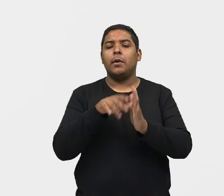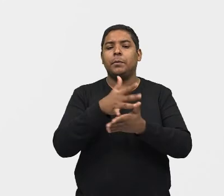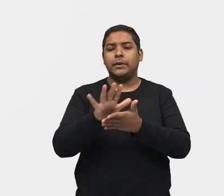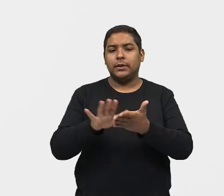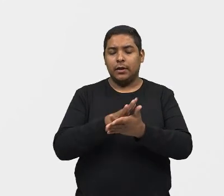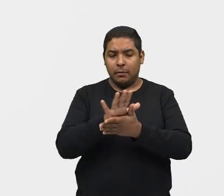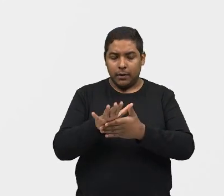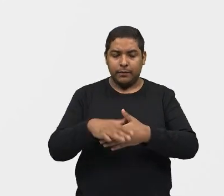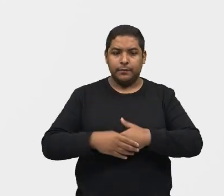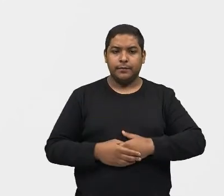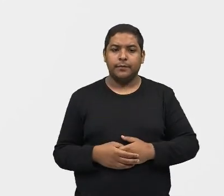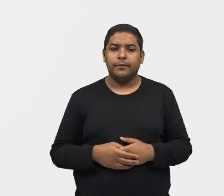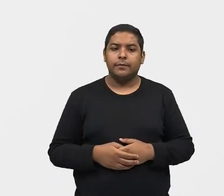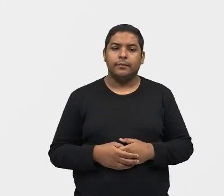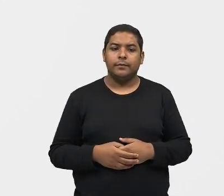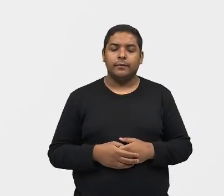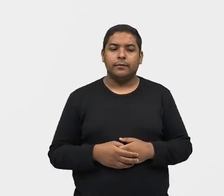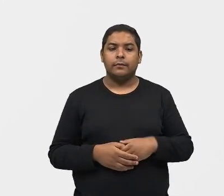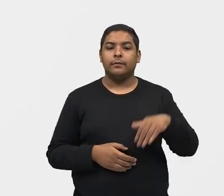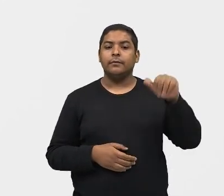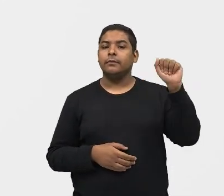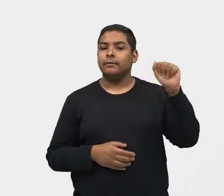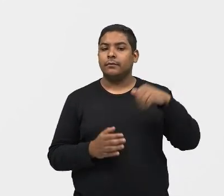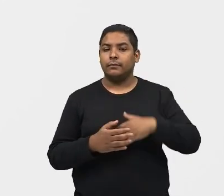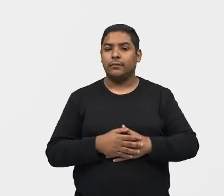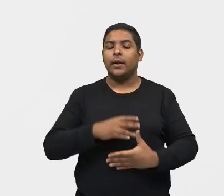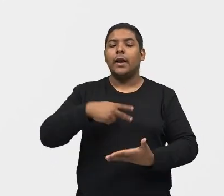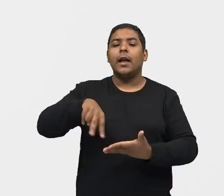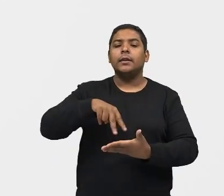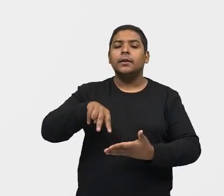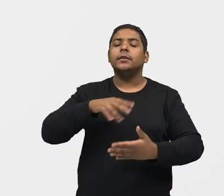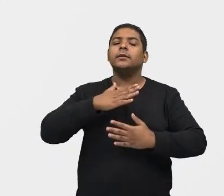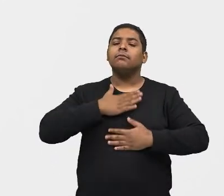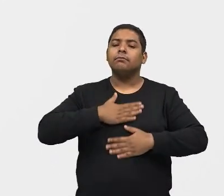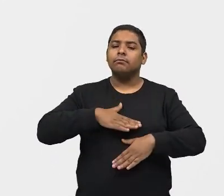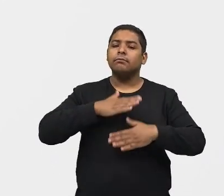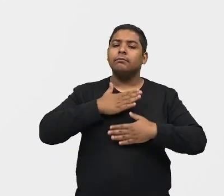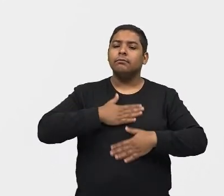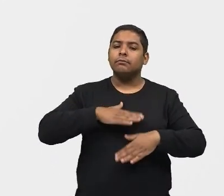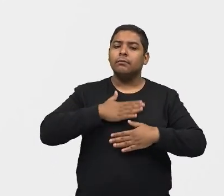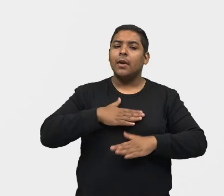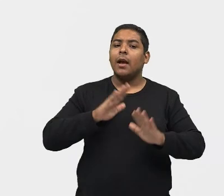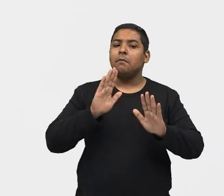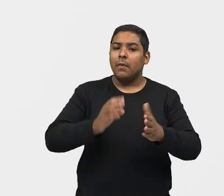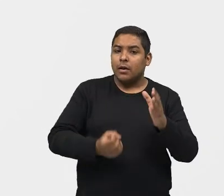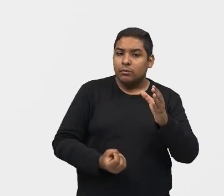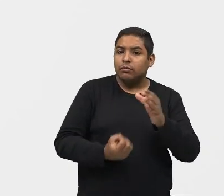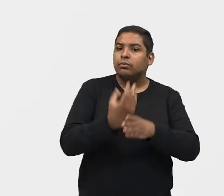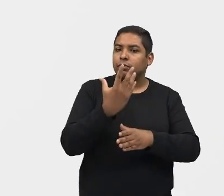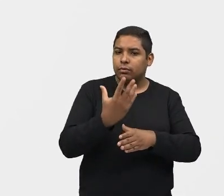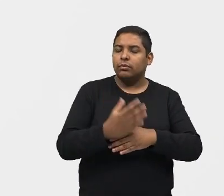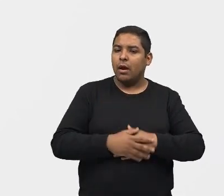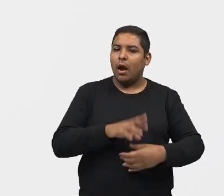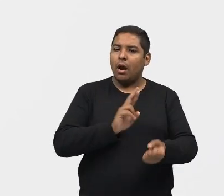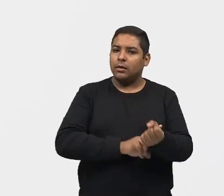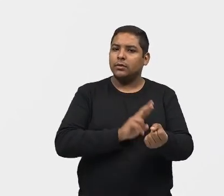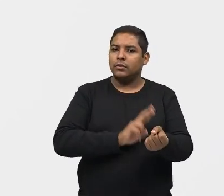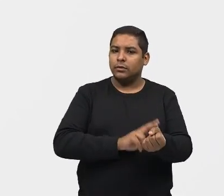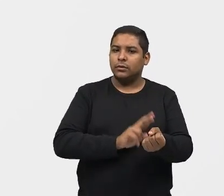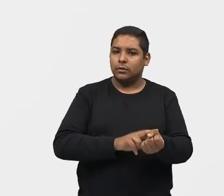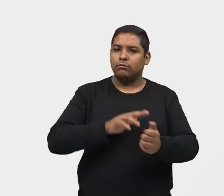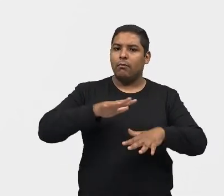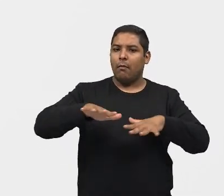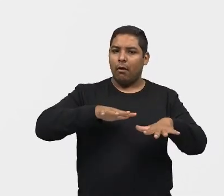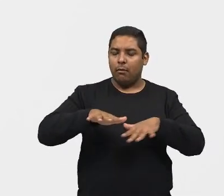na alternativa A, é uma dança lenta, no entanto, quando sua origem era uma dança bastante